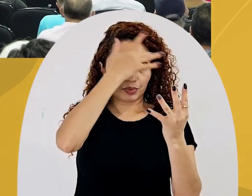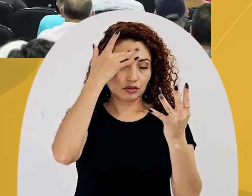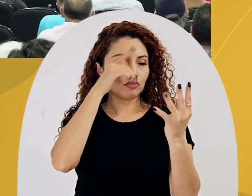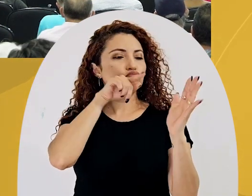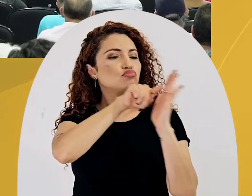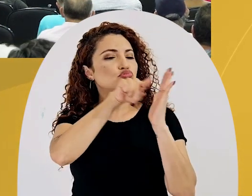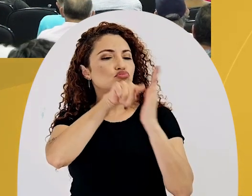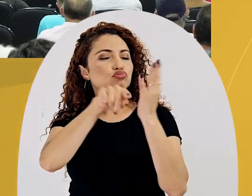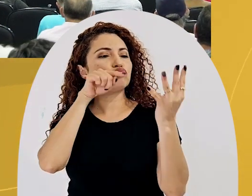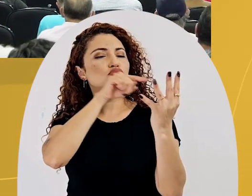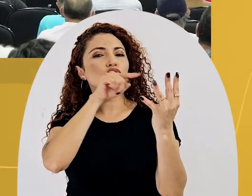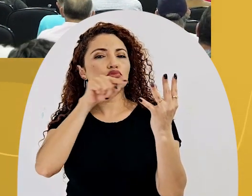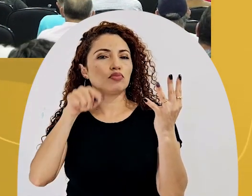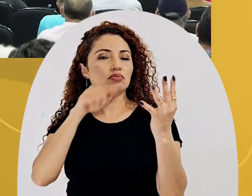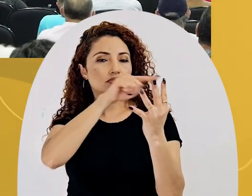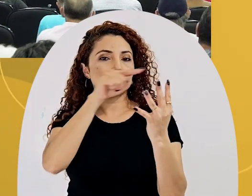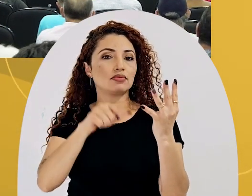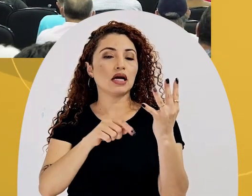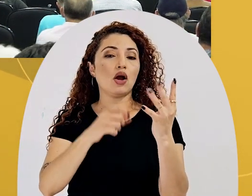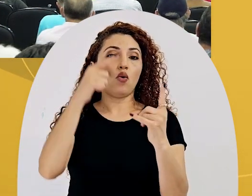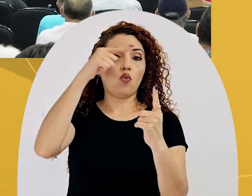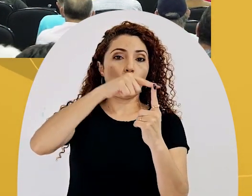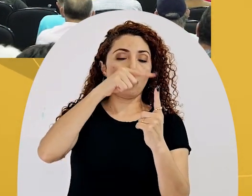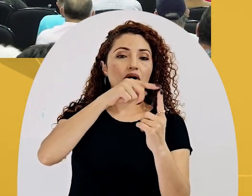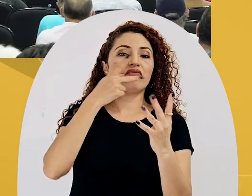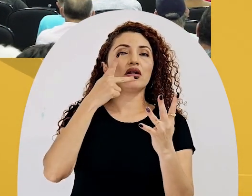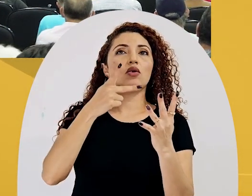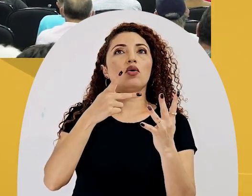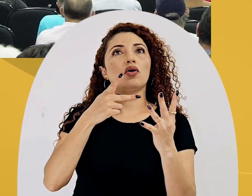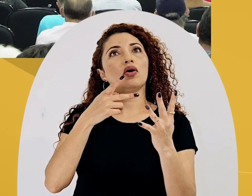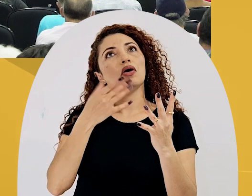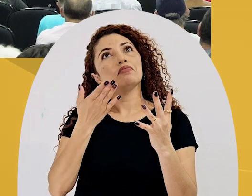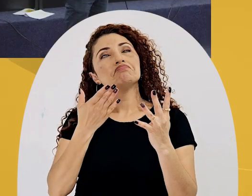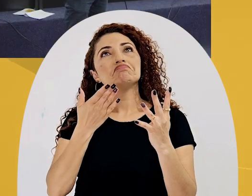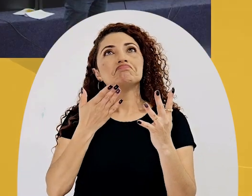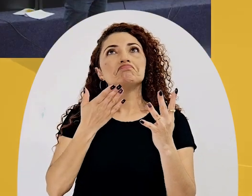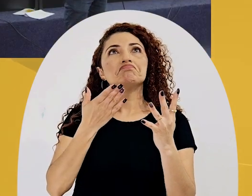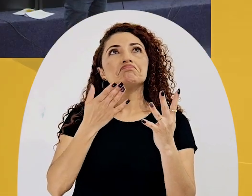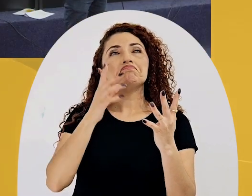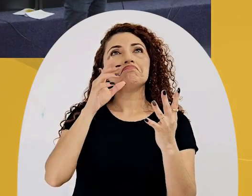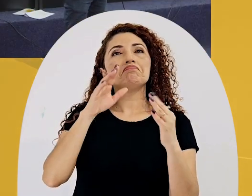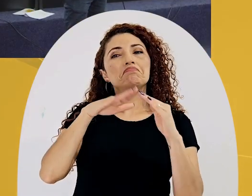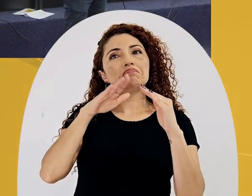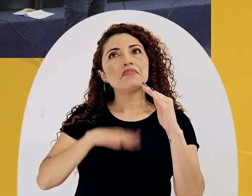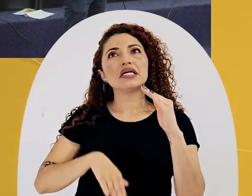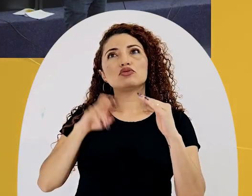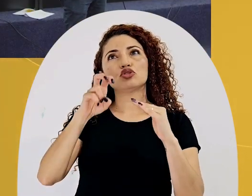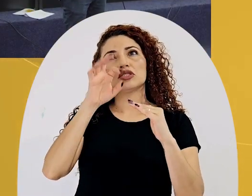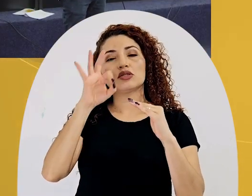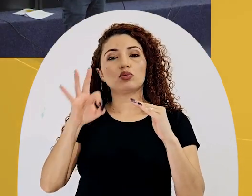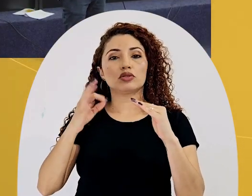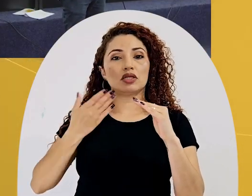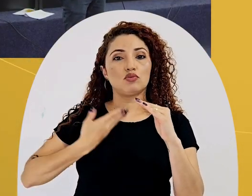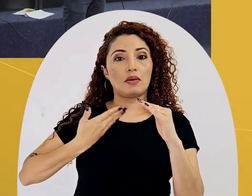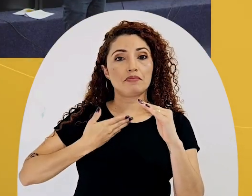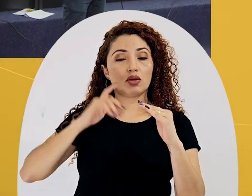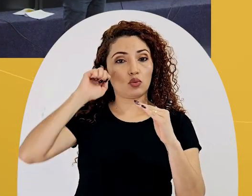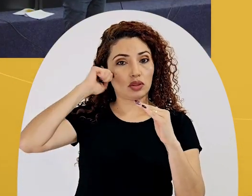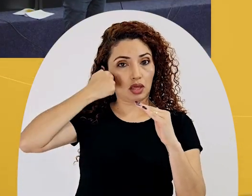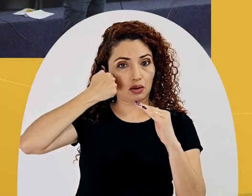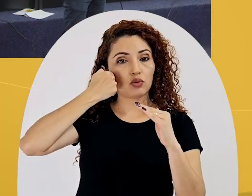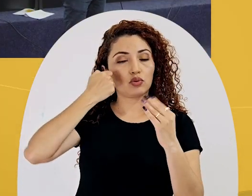4 pessoas entrevistadas, né, avaliam que tem menos de 5% dos colegas que são